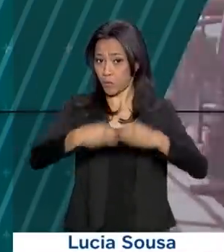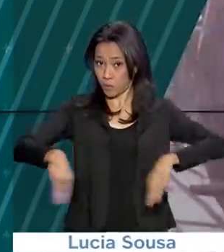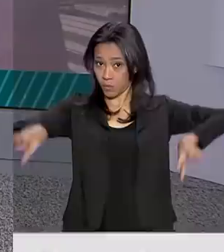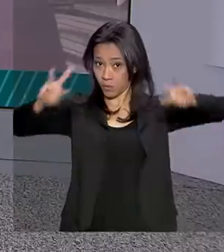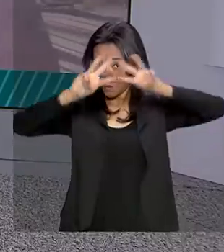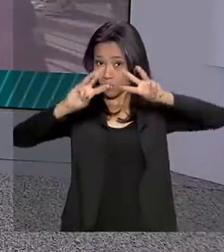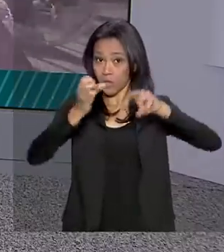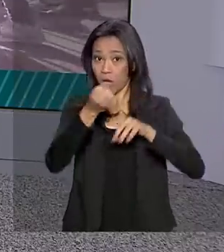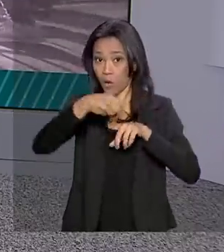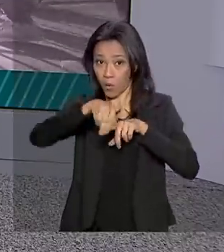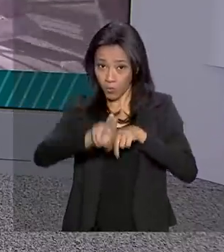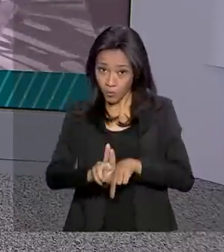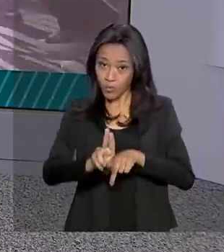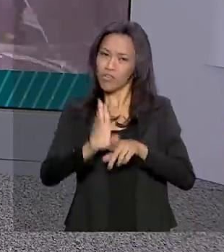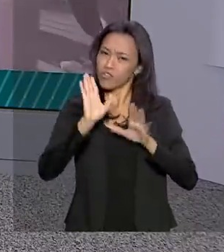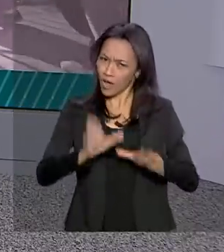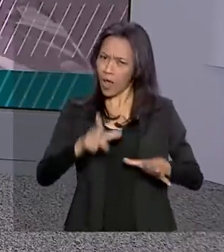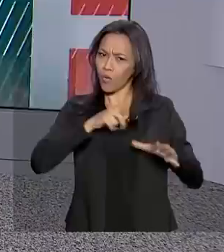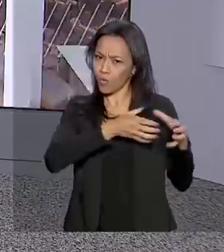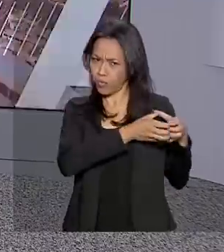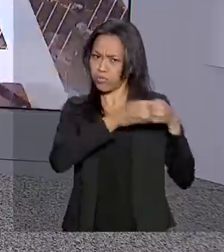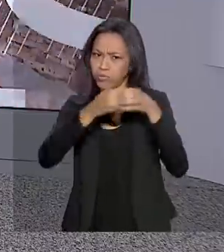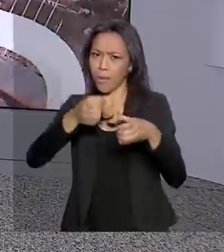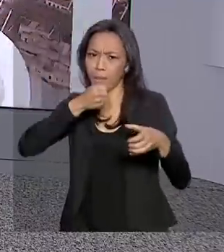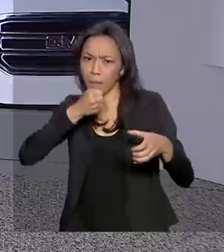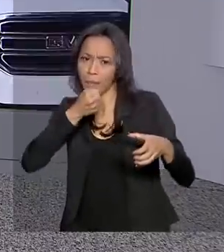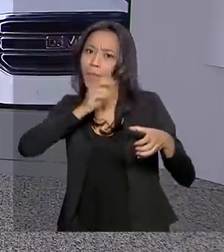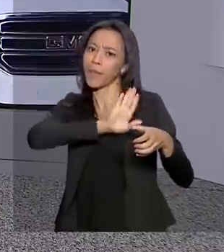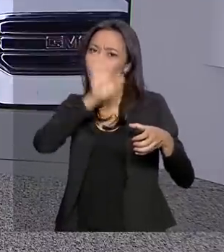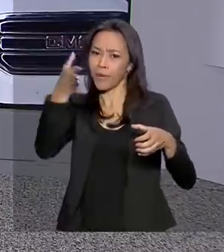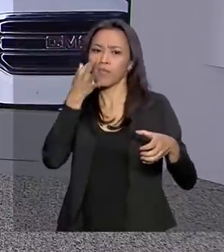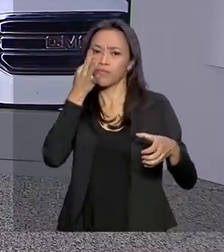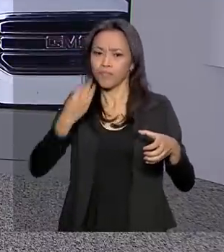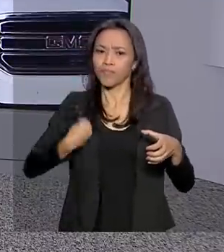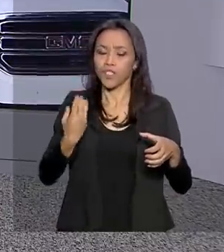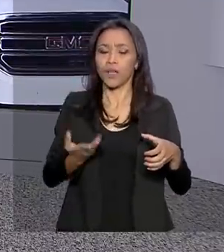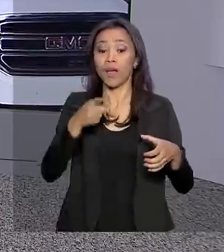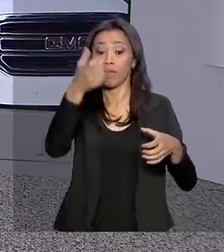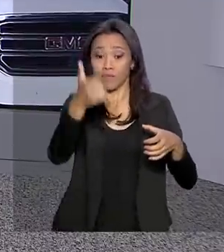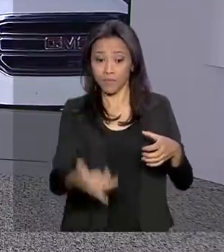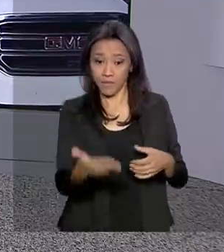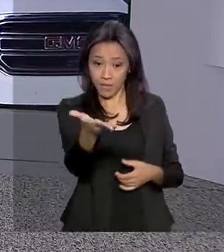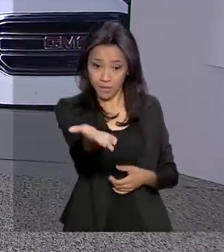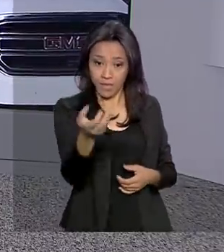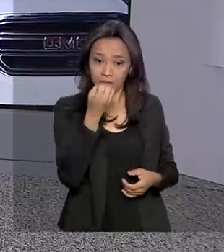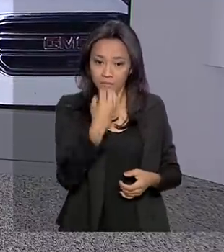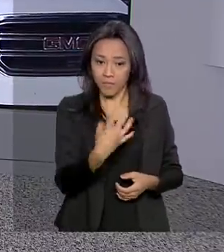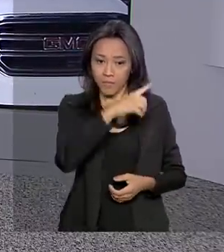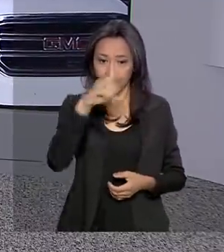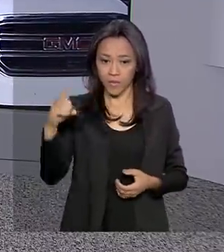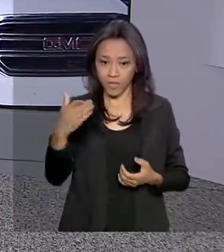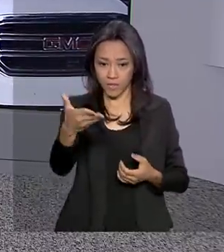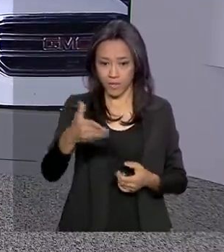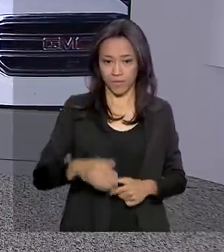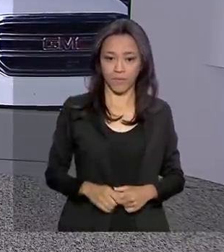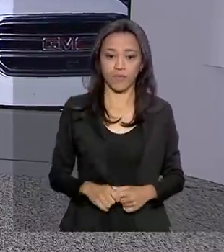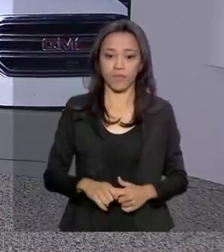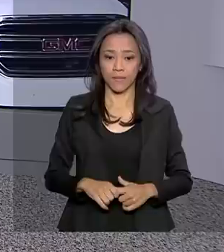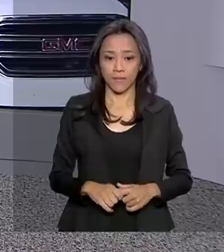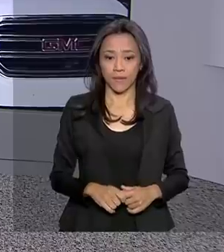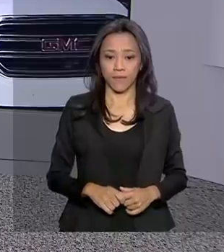Unidas. A nossa equipe já está lá, vamos falar ao vivo então com a repórter Daniele Popov. Dani, bom dia para você.